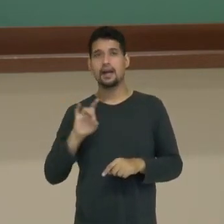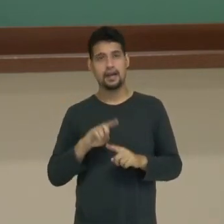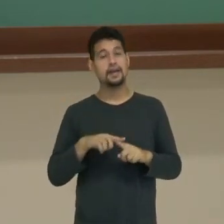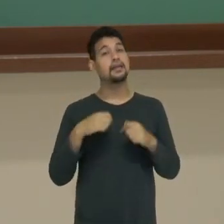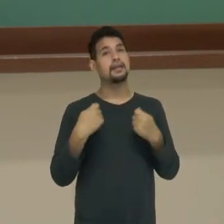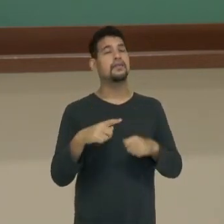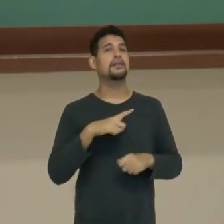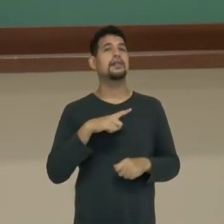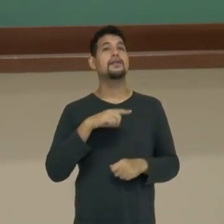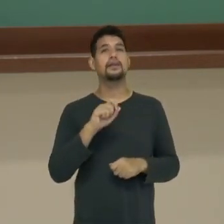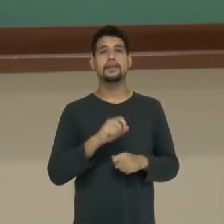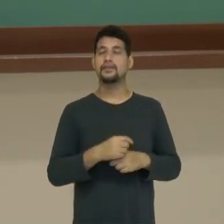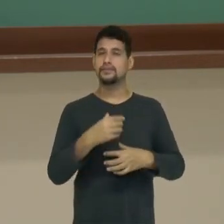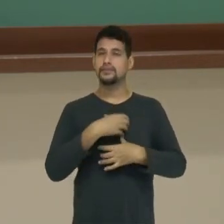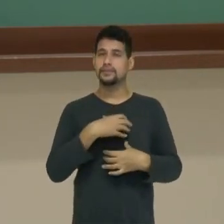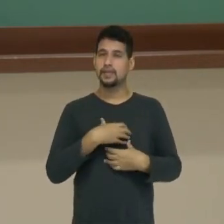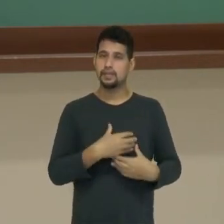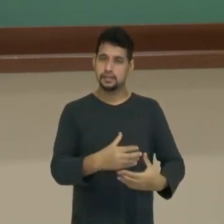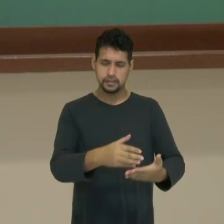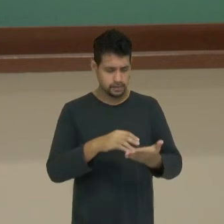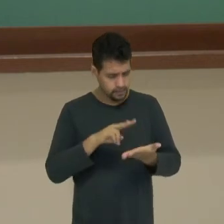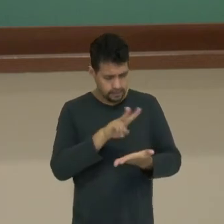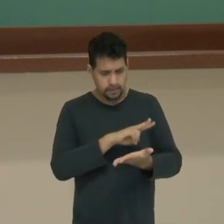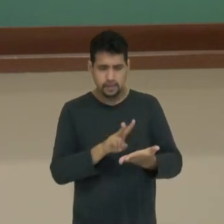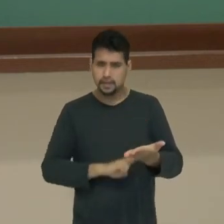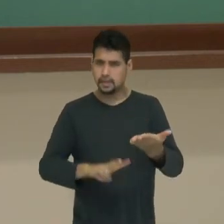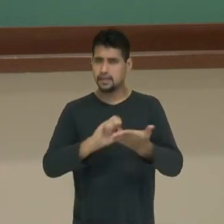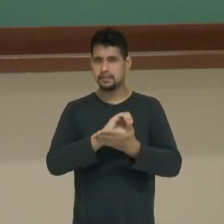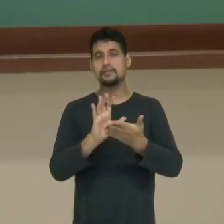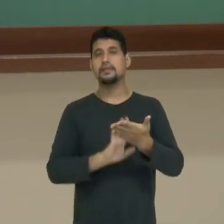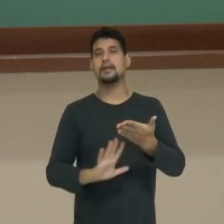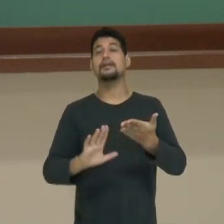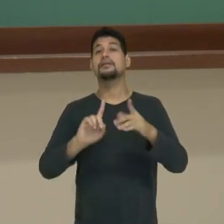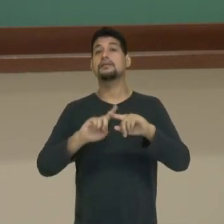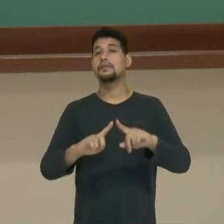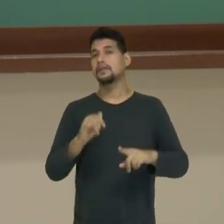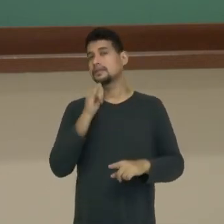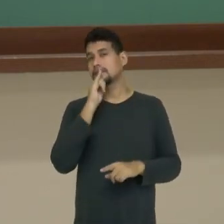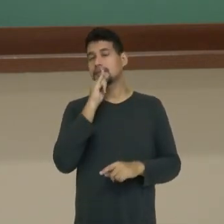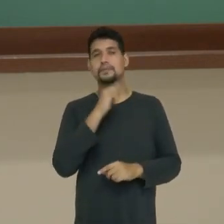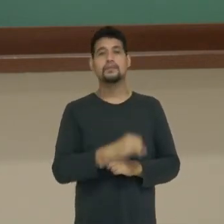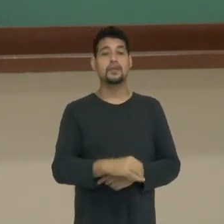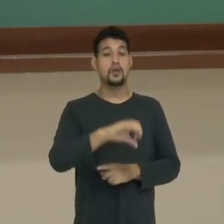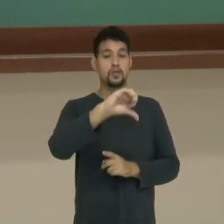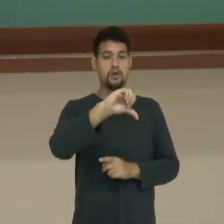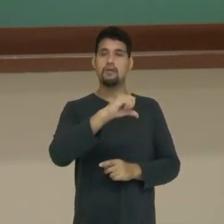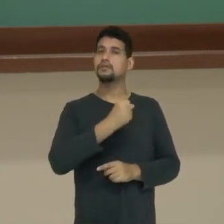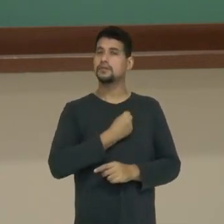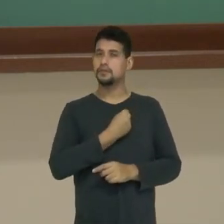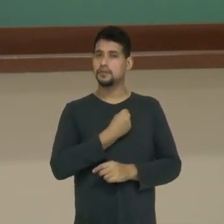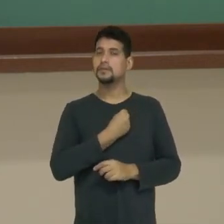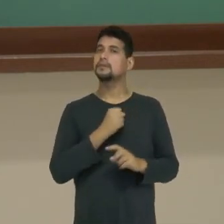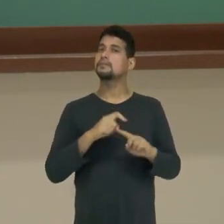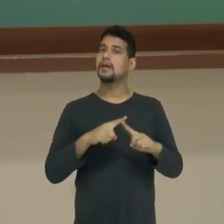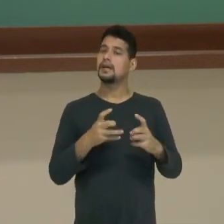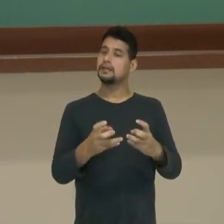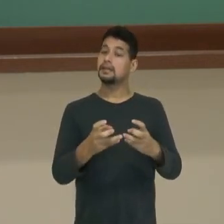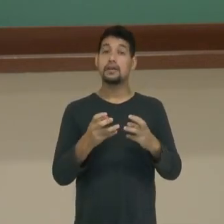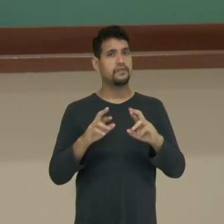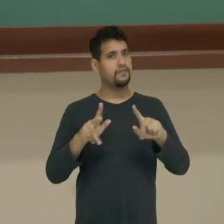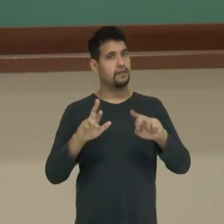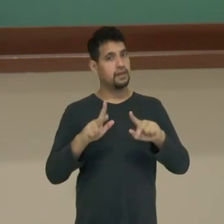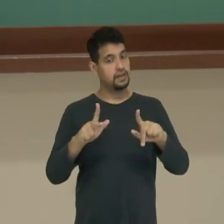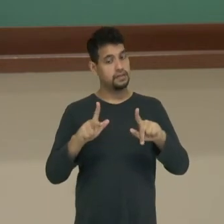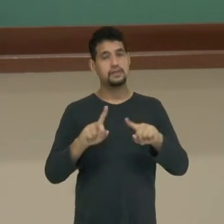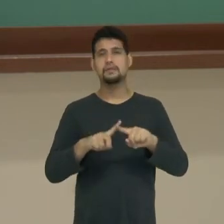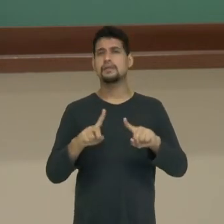ter uma forma aí de interpretação do exercício. Então, nesse caso, eu tinha 9 números e eles queriam diferentes,